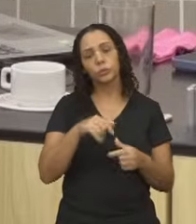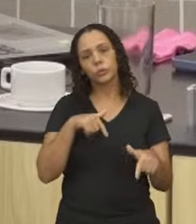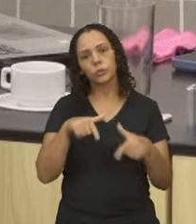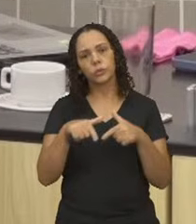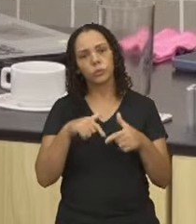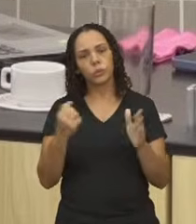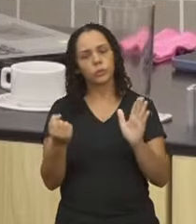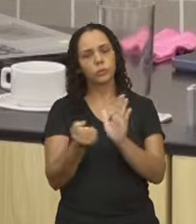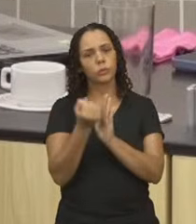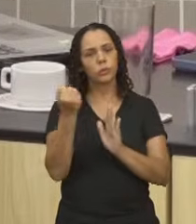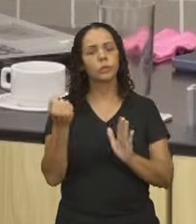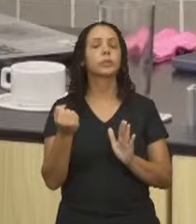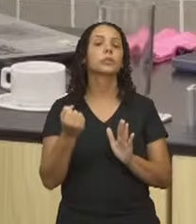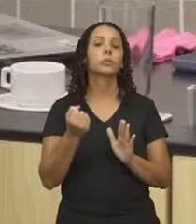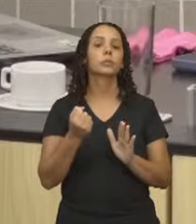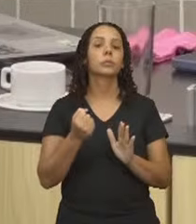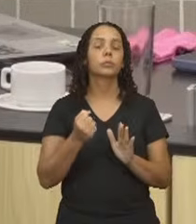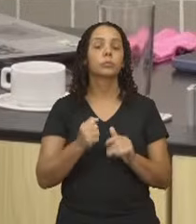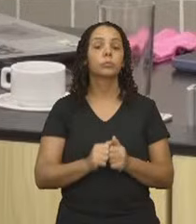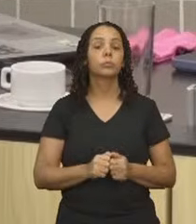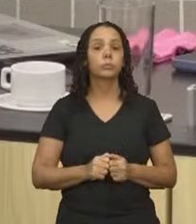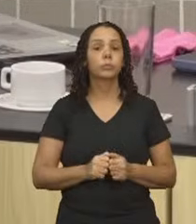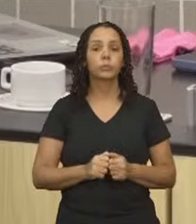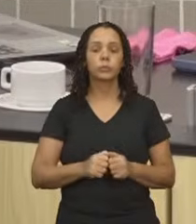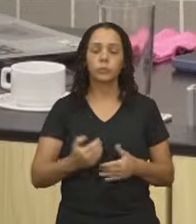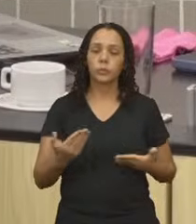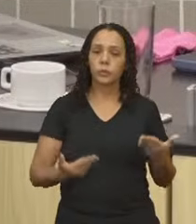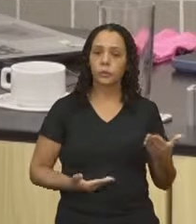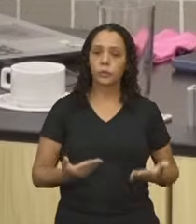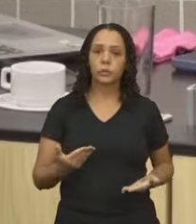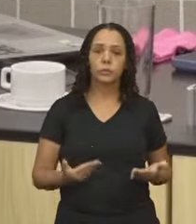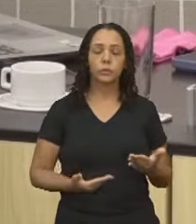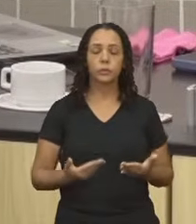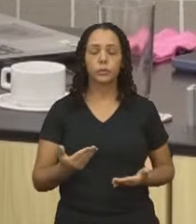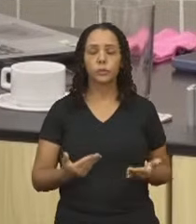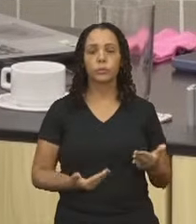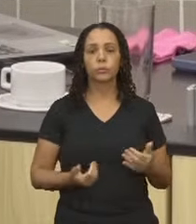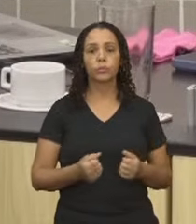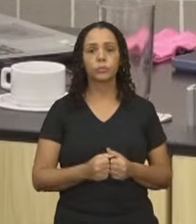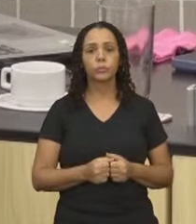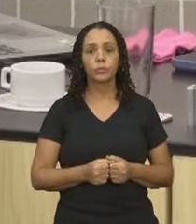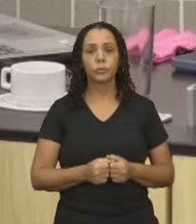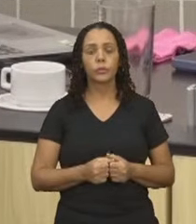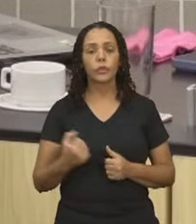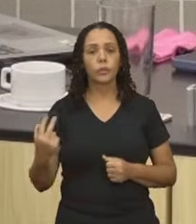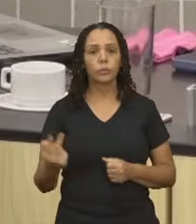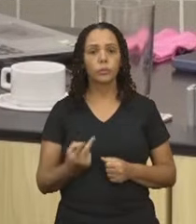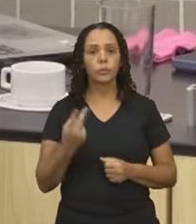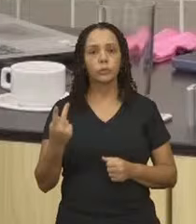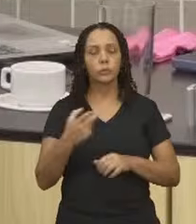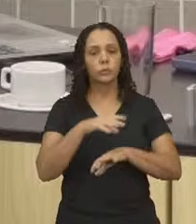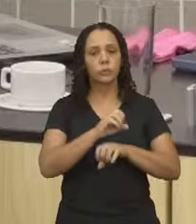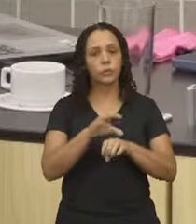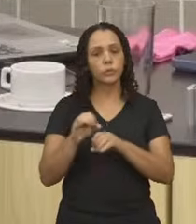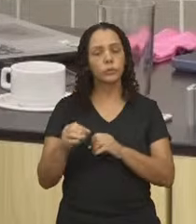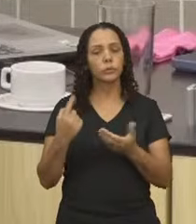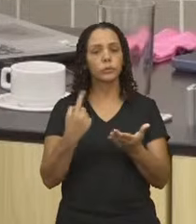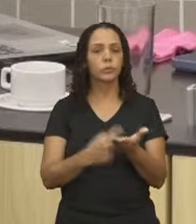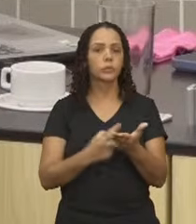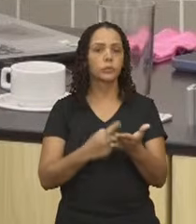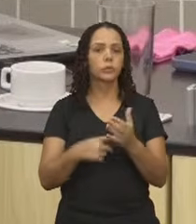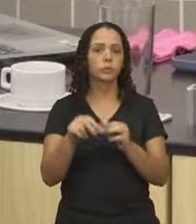foi marcada pela incansável disposição em servir, pela promoção de valores cristãos e pelo compromisso com